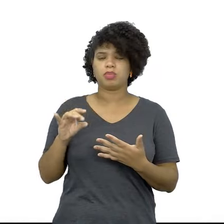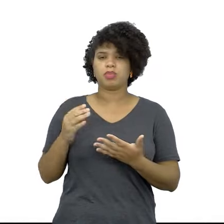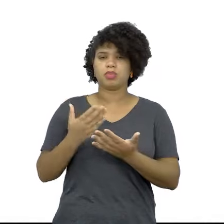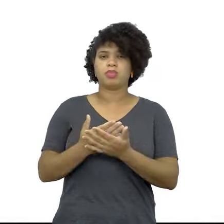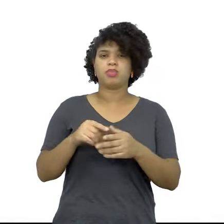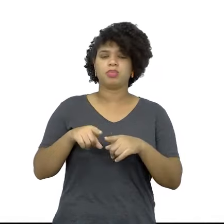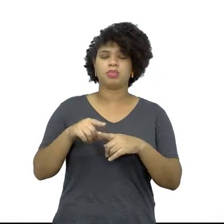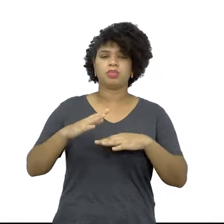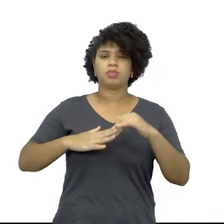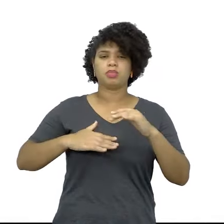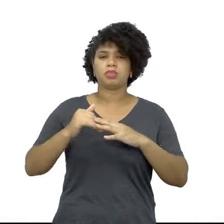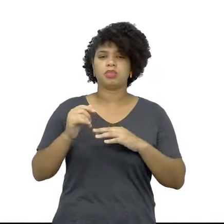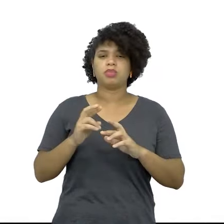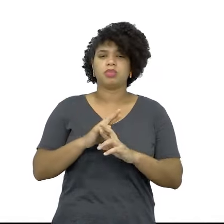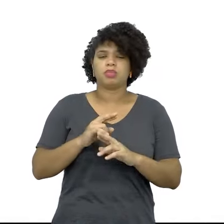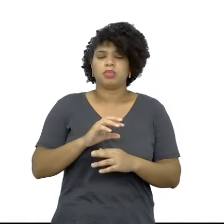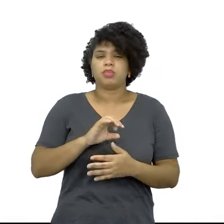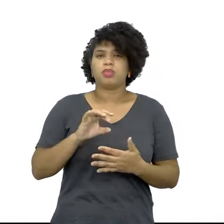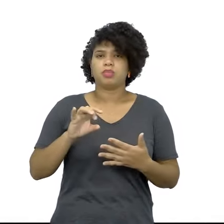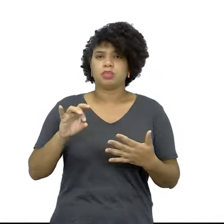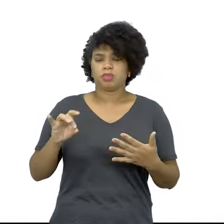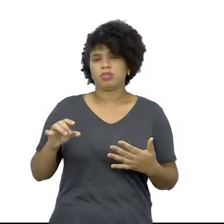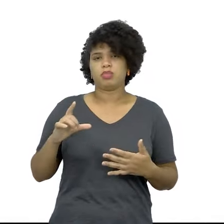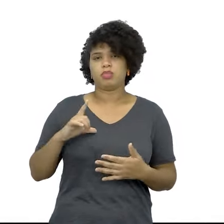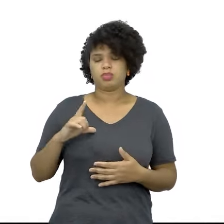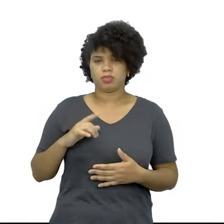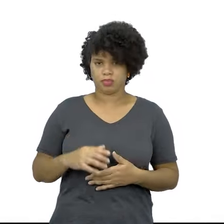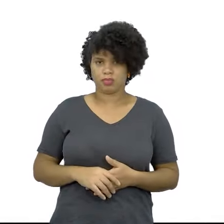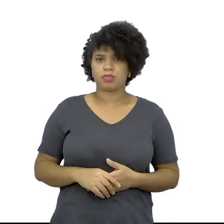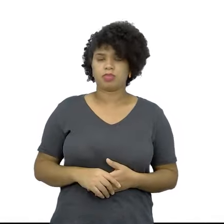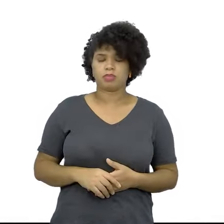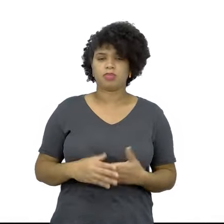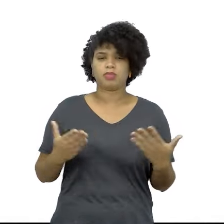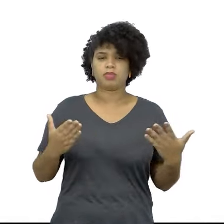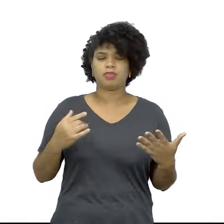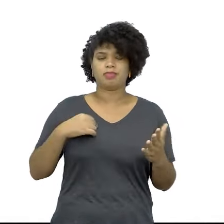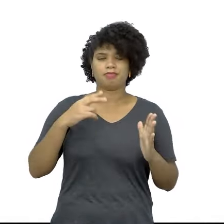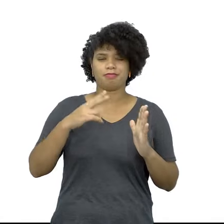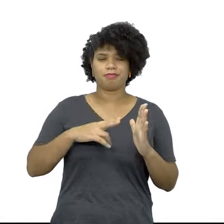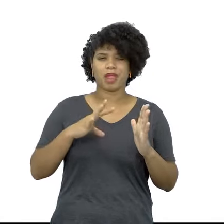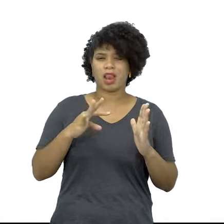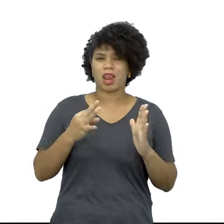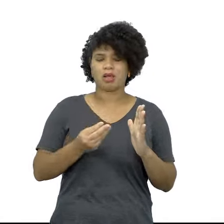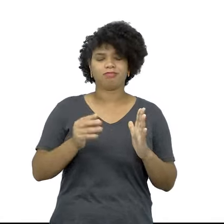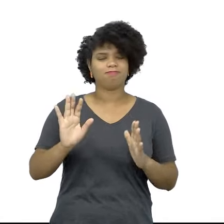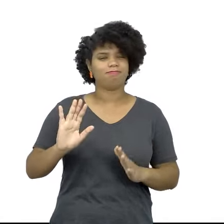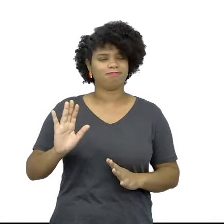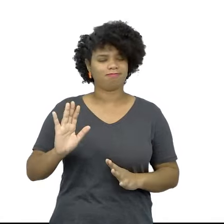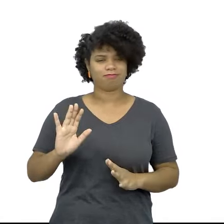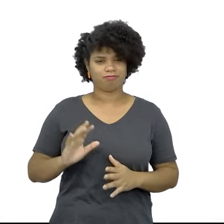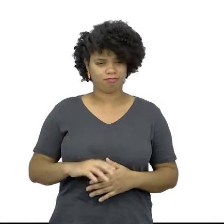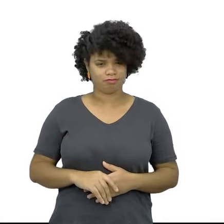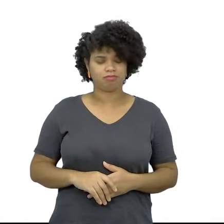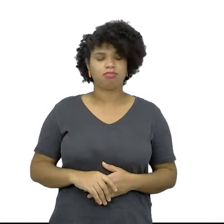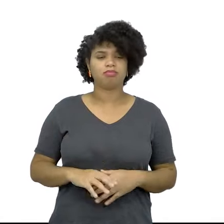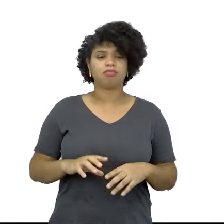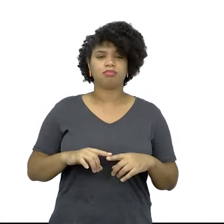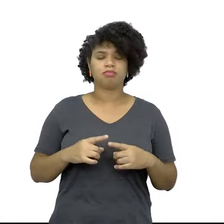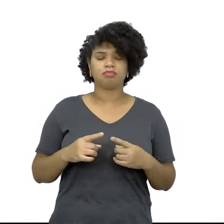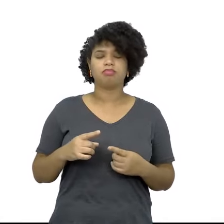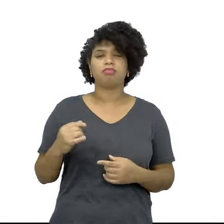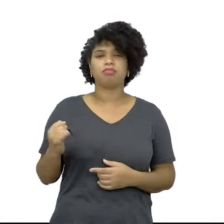habilidades que estão envolvidas em cada uma delas. Não vou fazer a leitura de todas essas habilidades, mas peço que